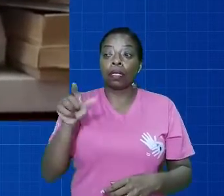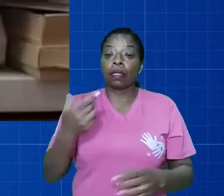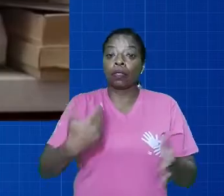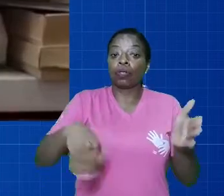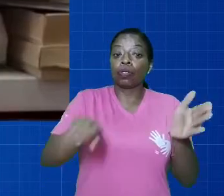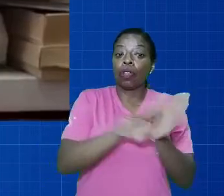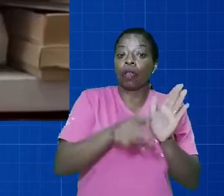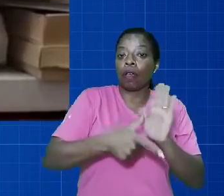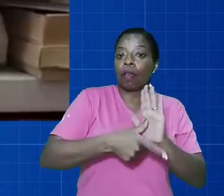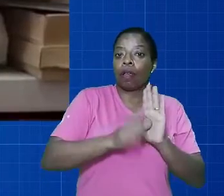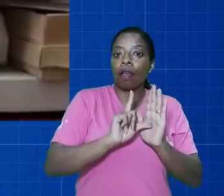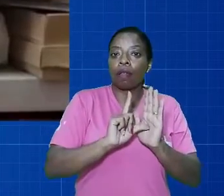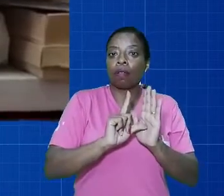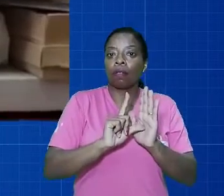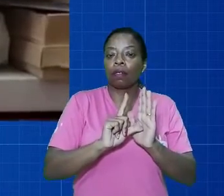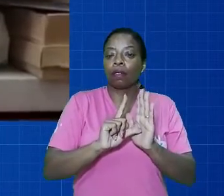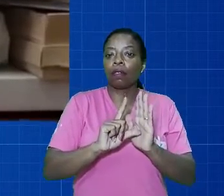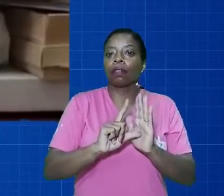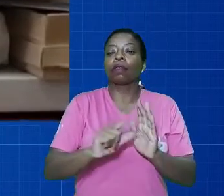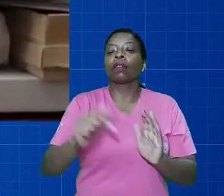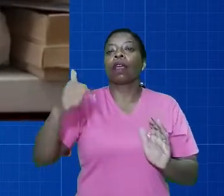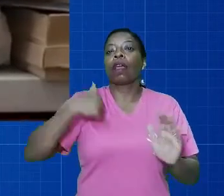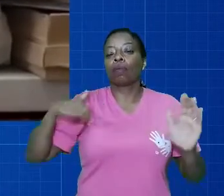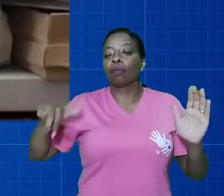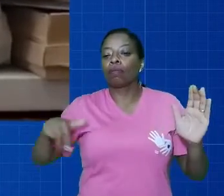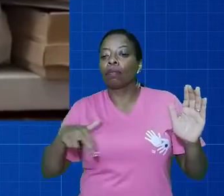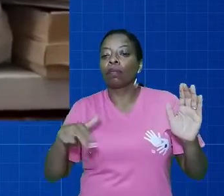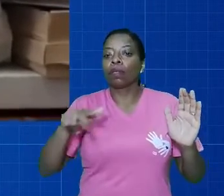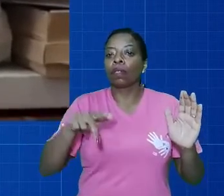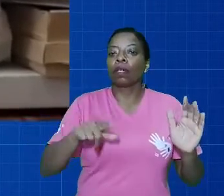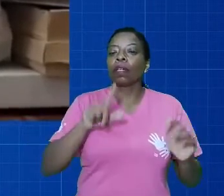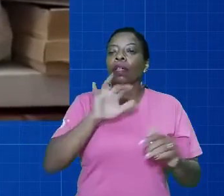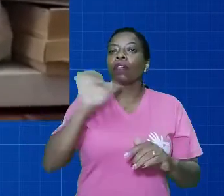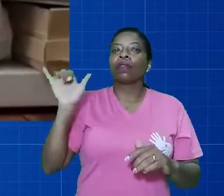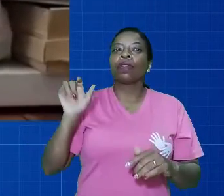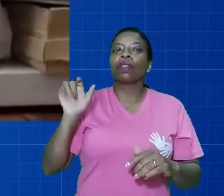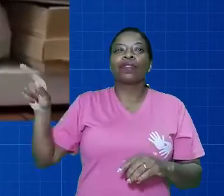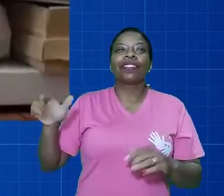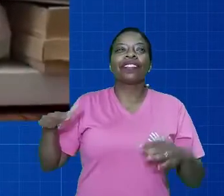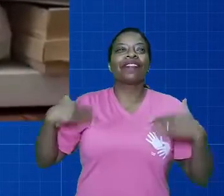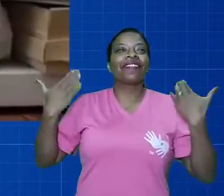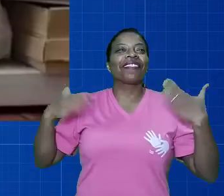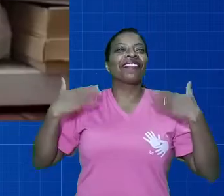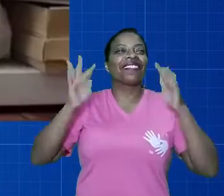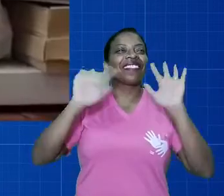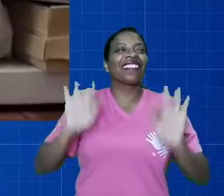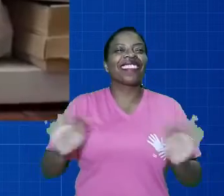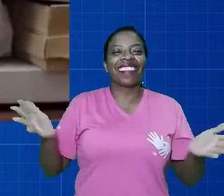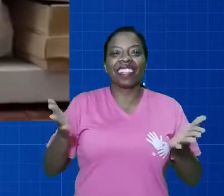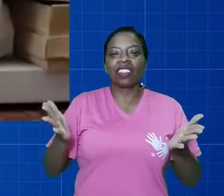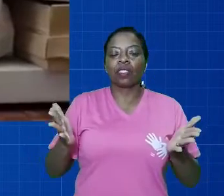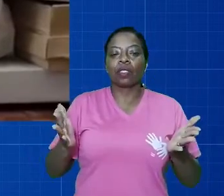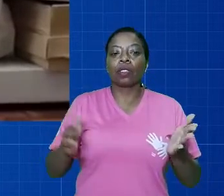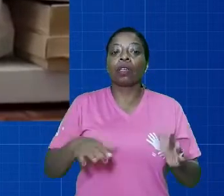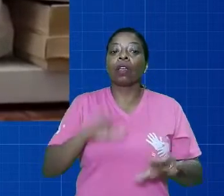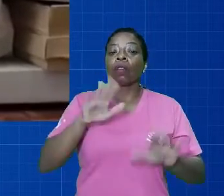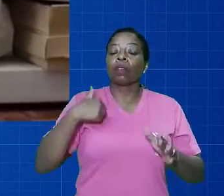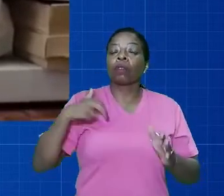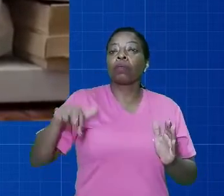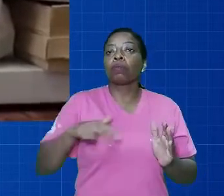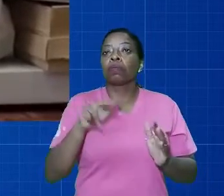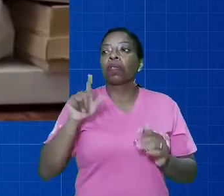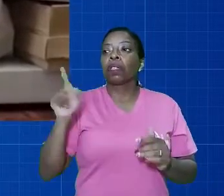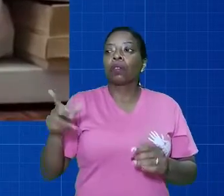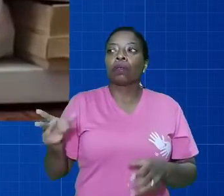assim para mim: "E hoje você está feliz? E hoje, o que aconteceu?" Pelos meus passos ele reconhecia como